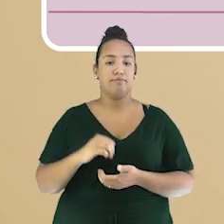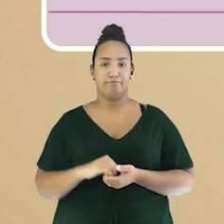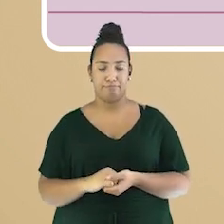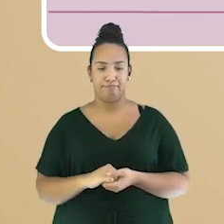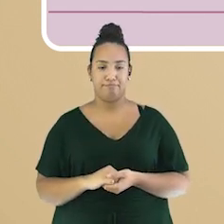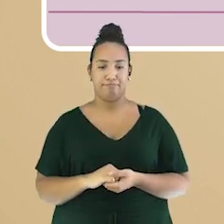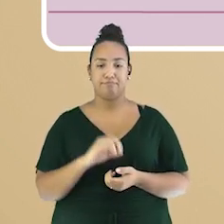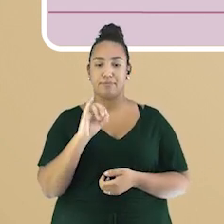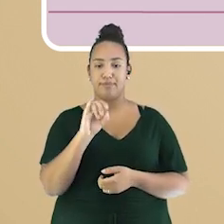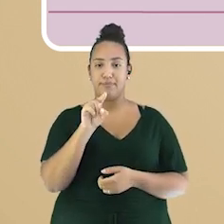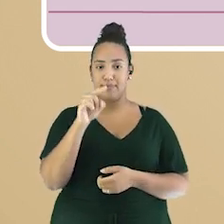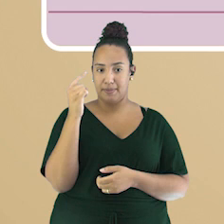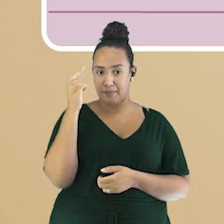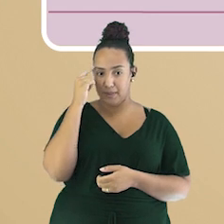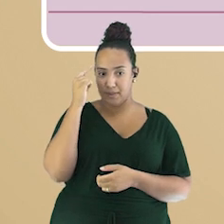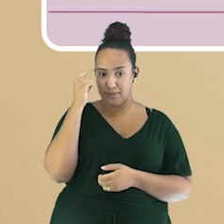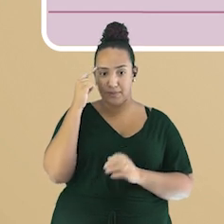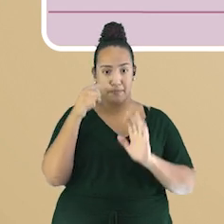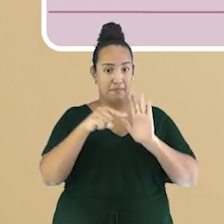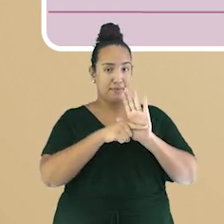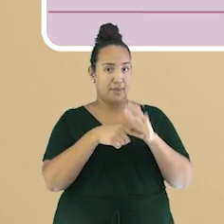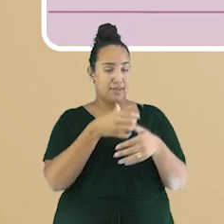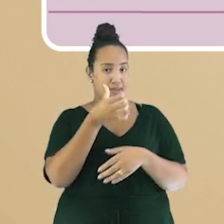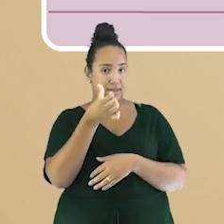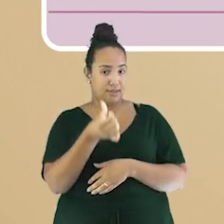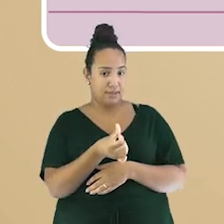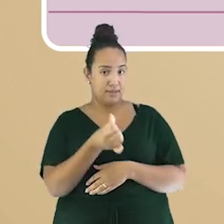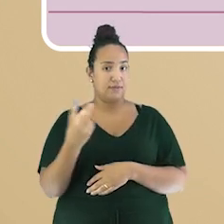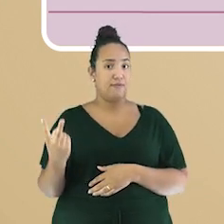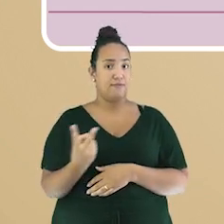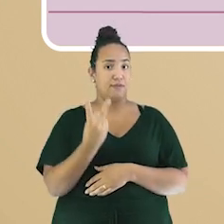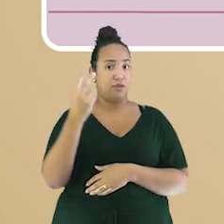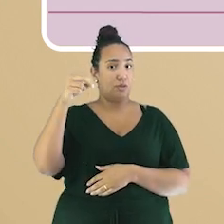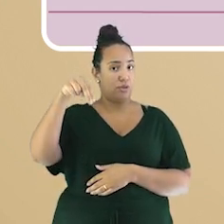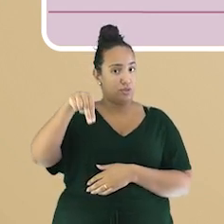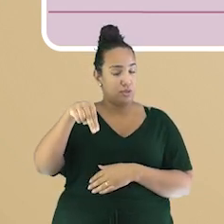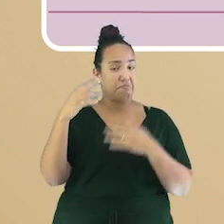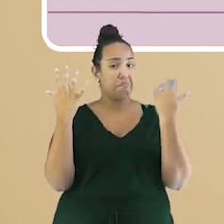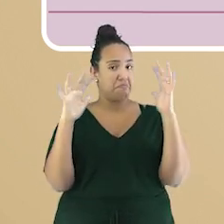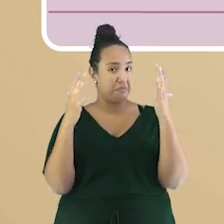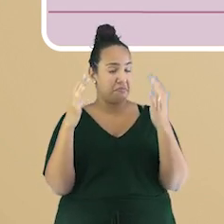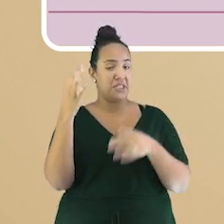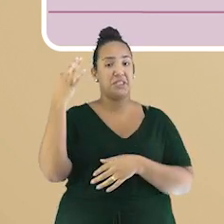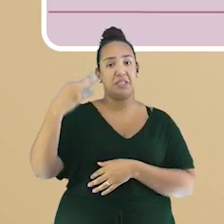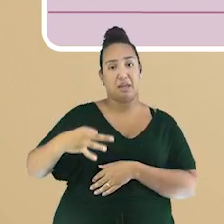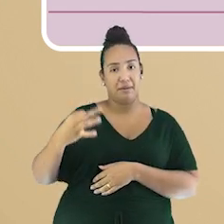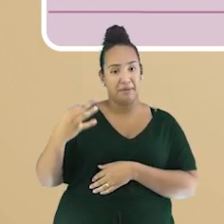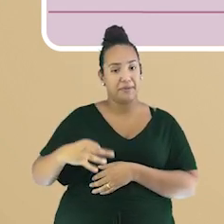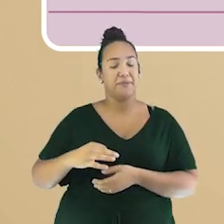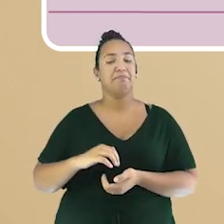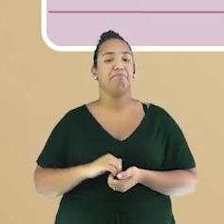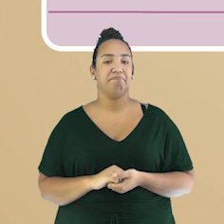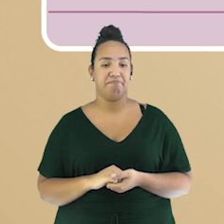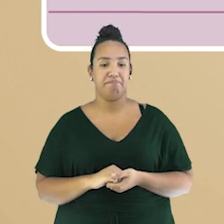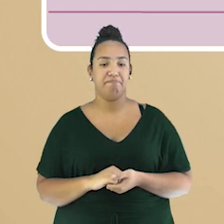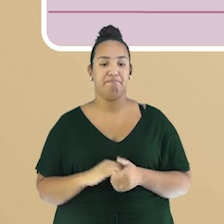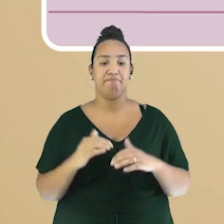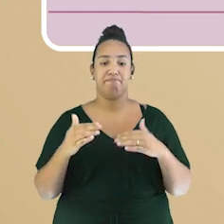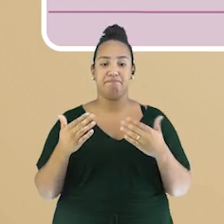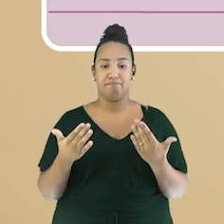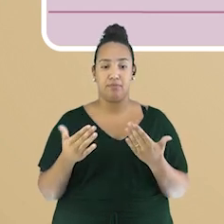Se você pensou no menos 6 como o valor de n, muito bem, você acertou. Como o valor